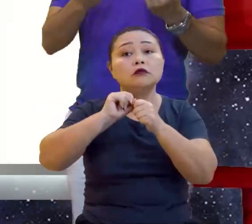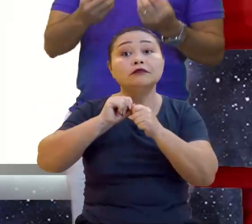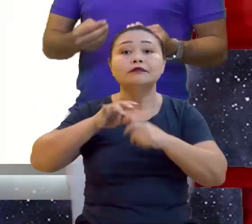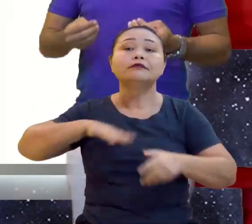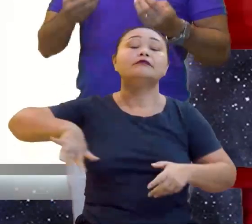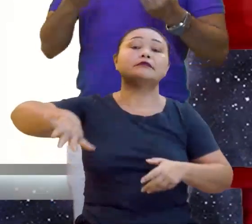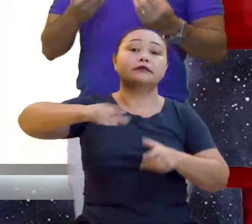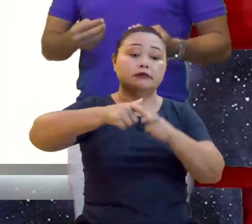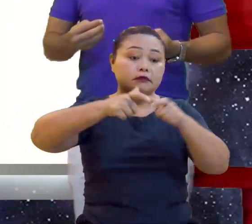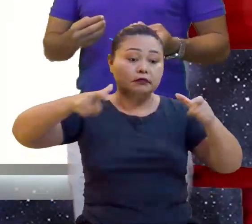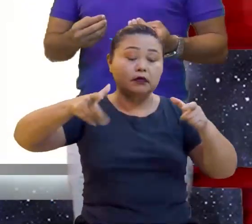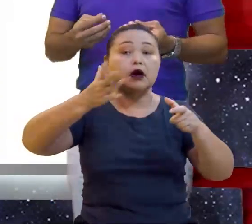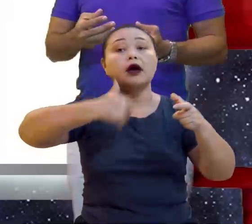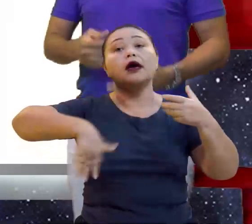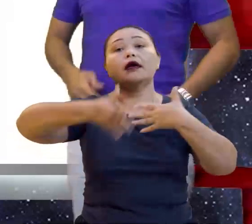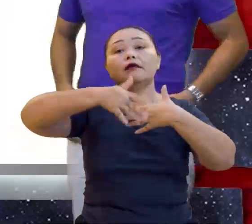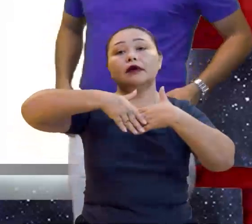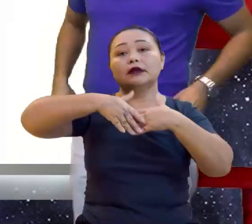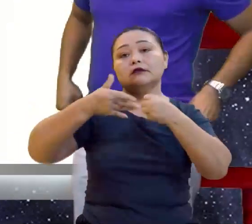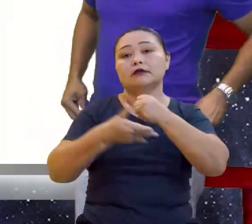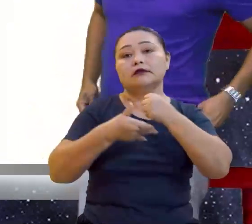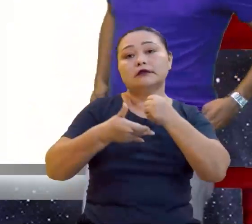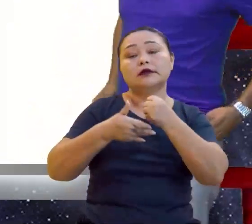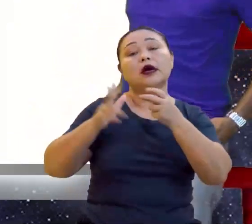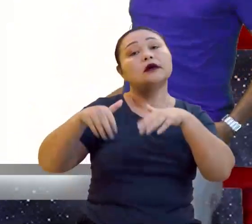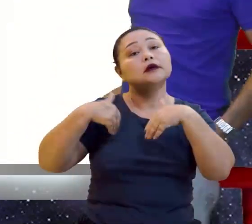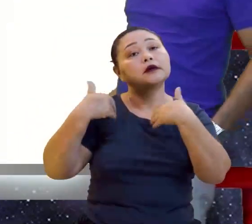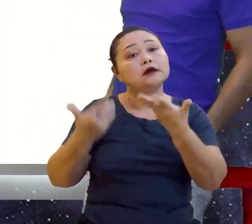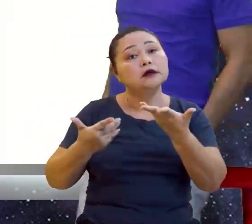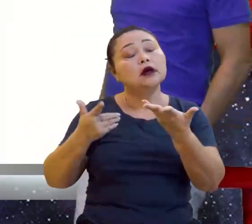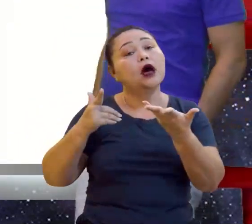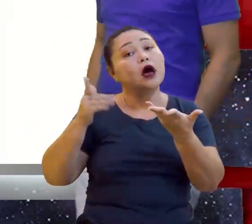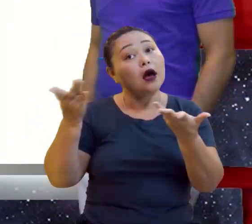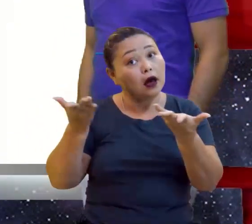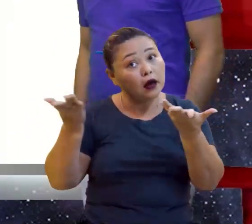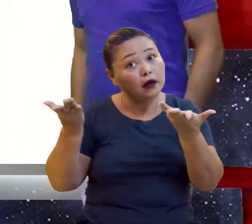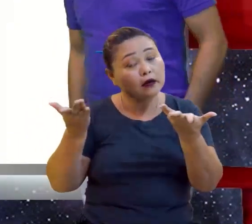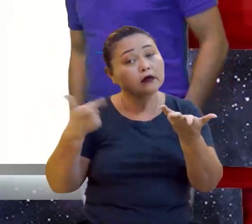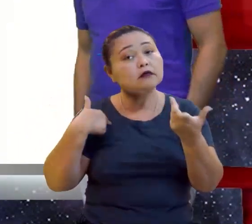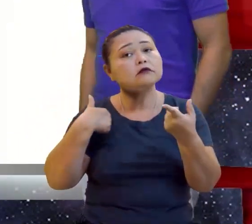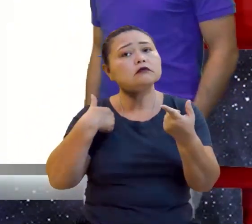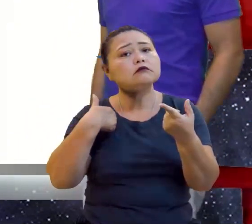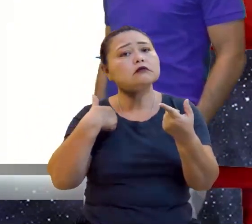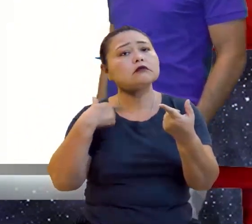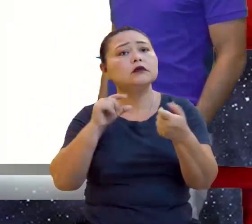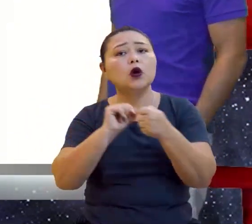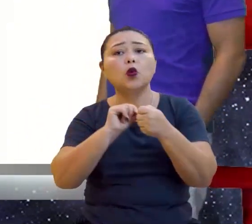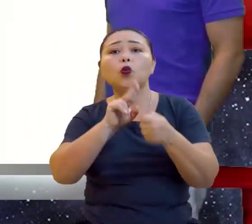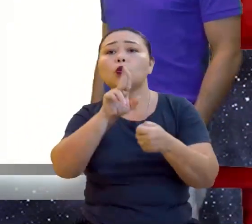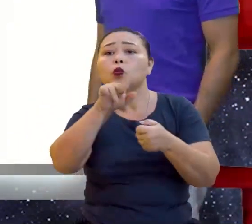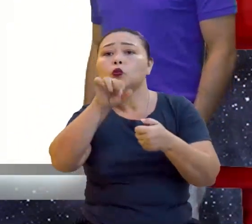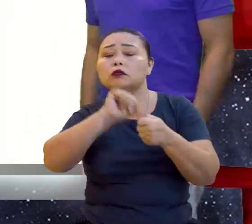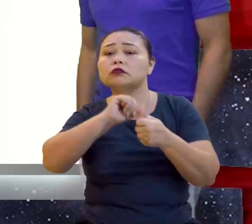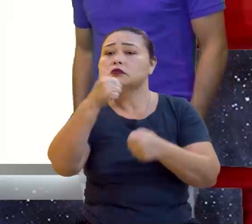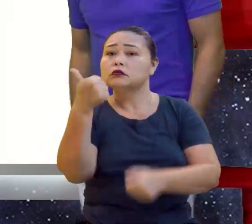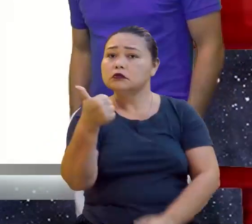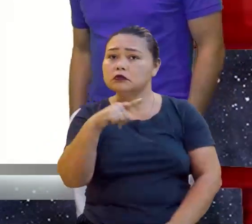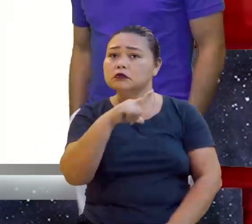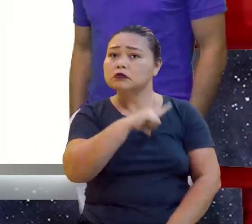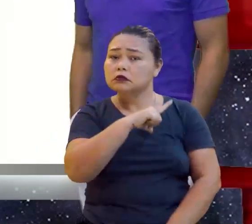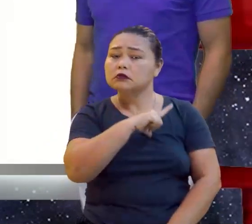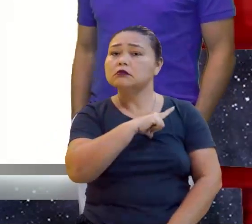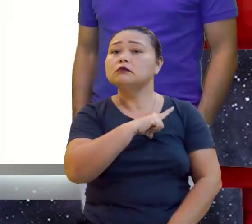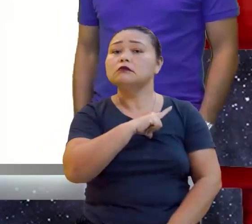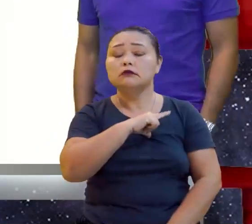é matemática básica. E aí é por isso que faz todo sentido agora que a gente viu que toda a unidade 1 a gente trabalhou